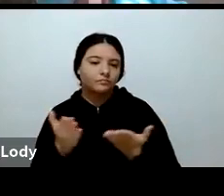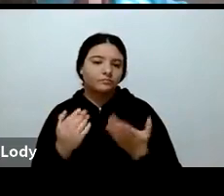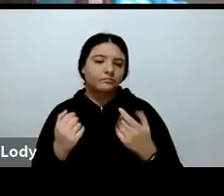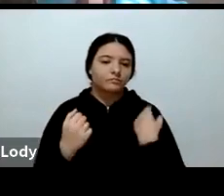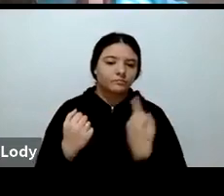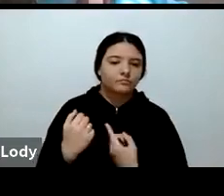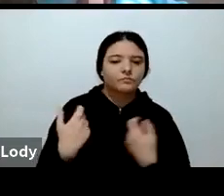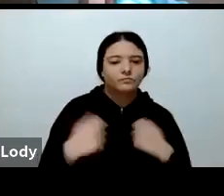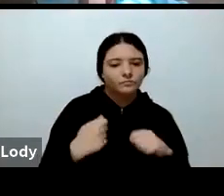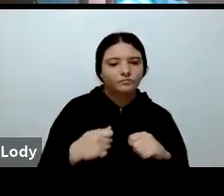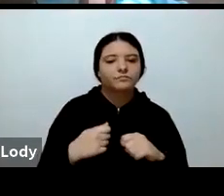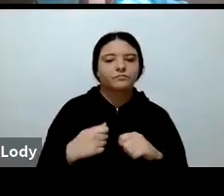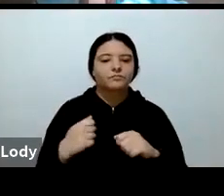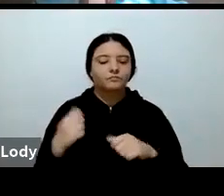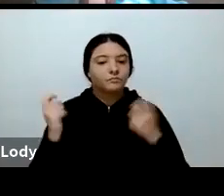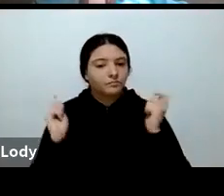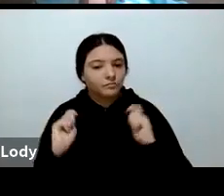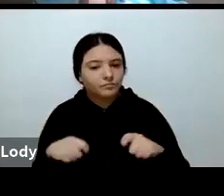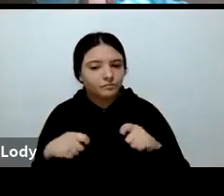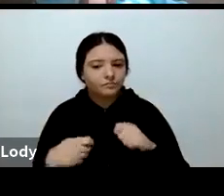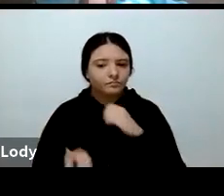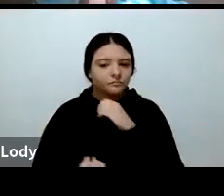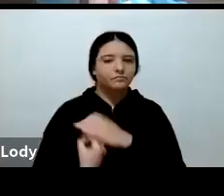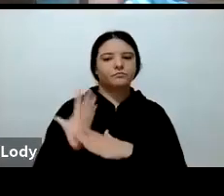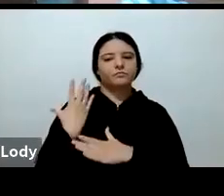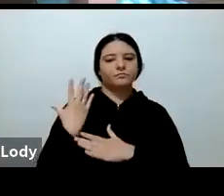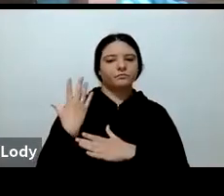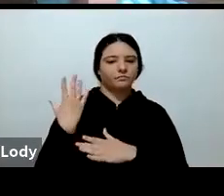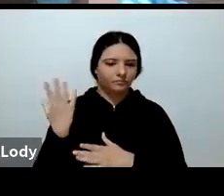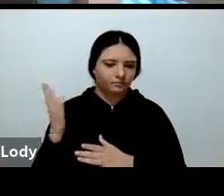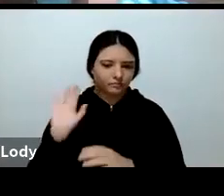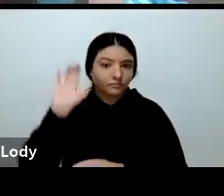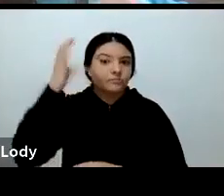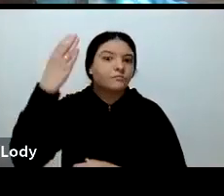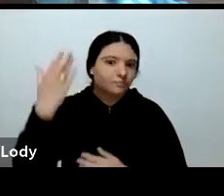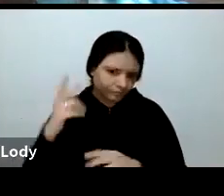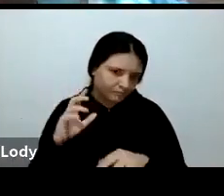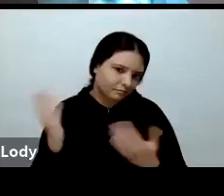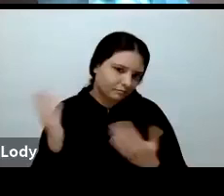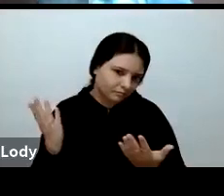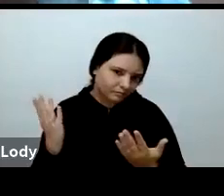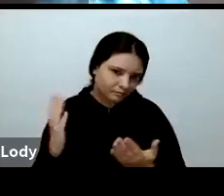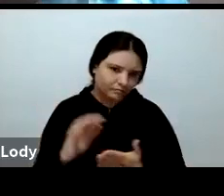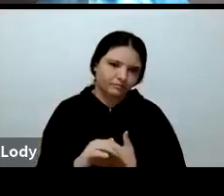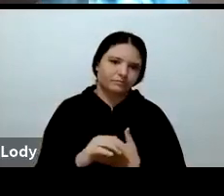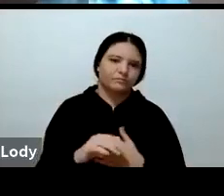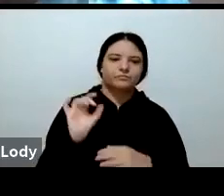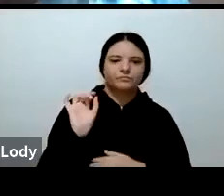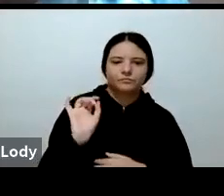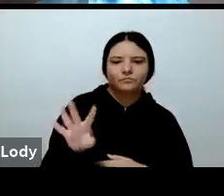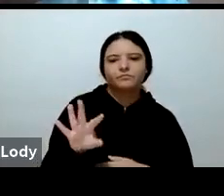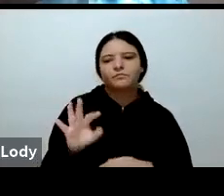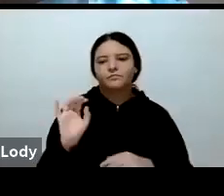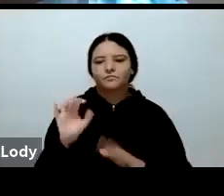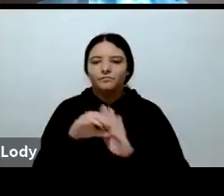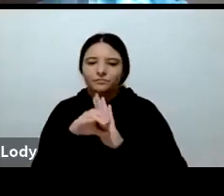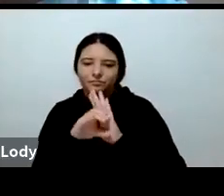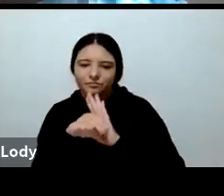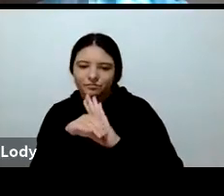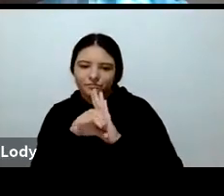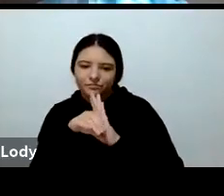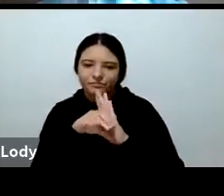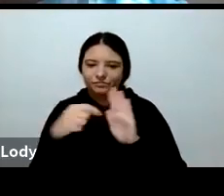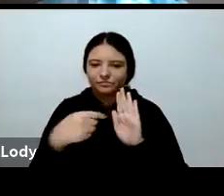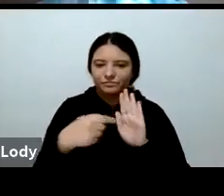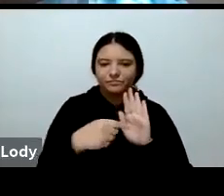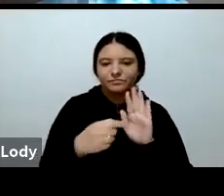criar possibilidades para que as coisas, né, sejam e aconteçam. E aí, não necessariamente é o conceito que vai estar